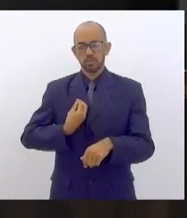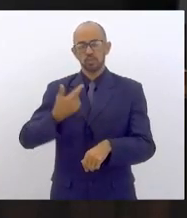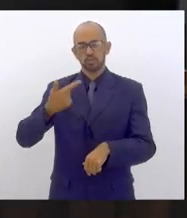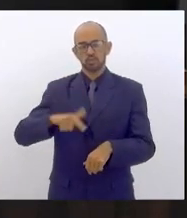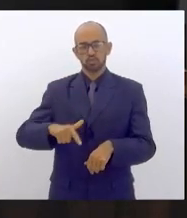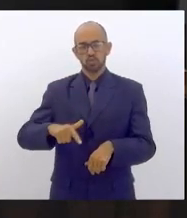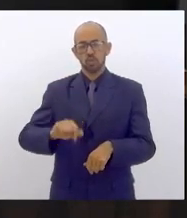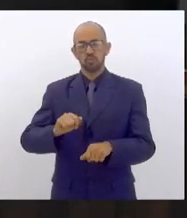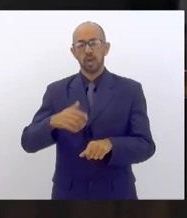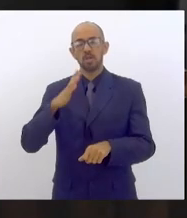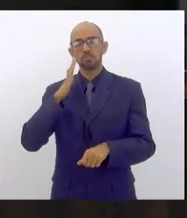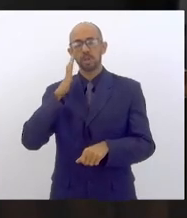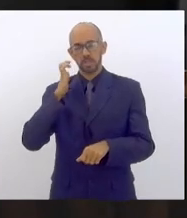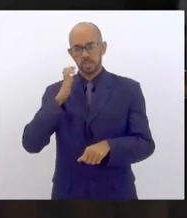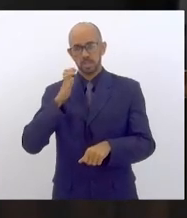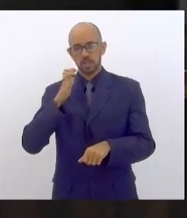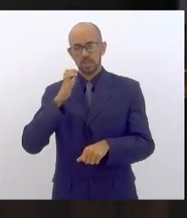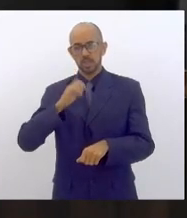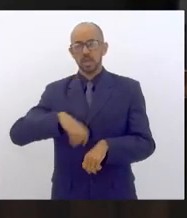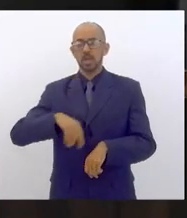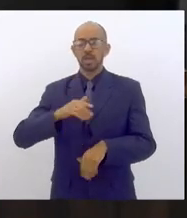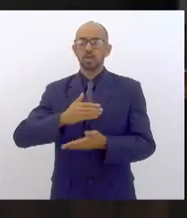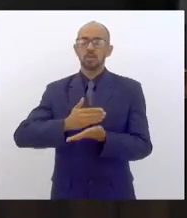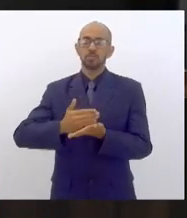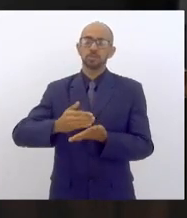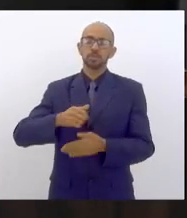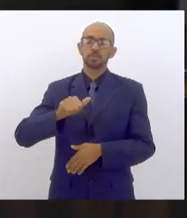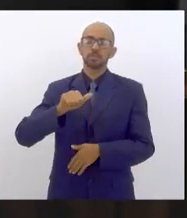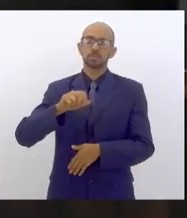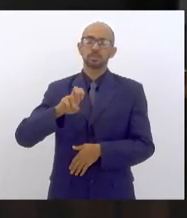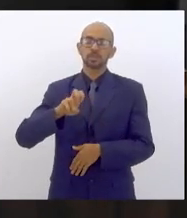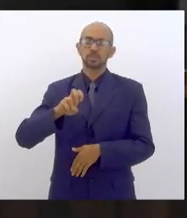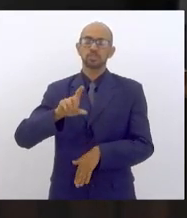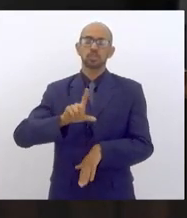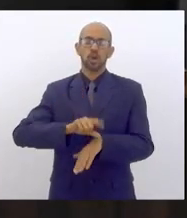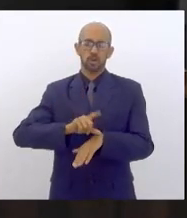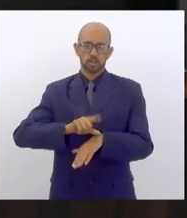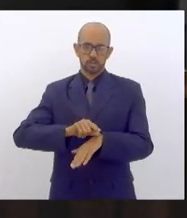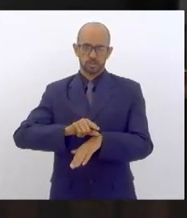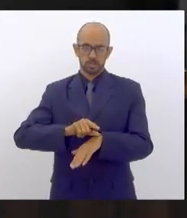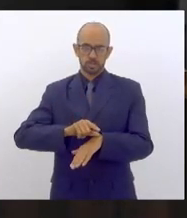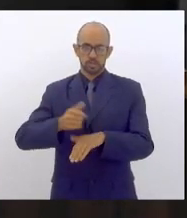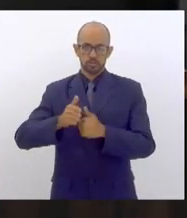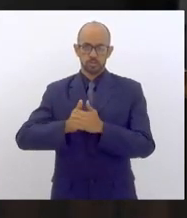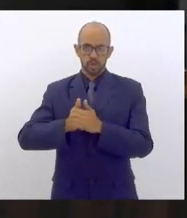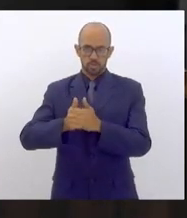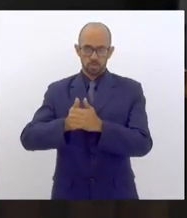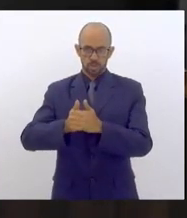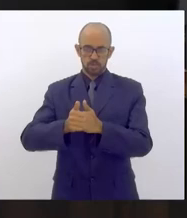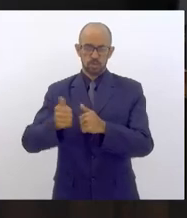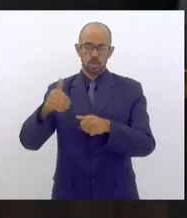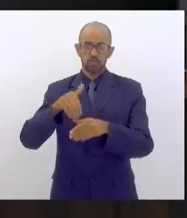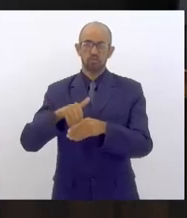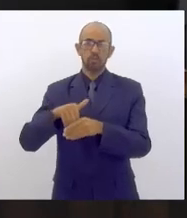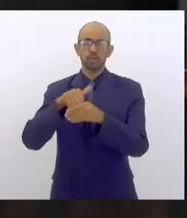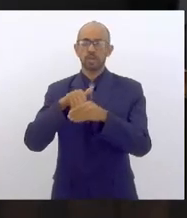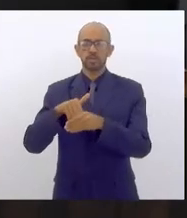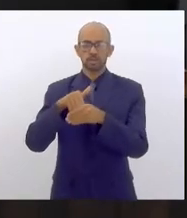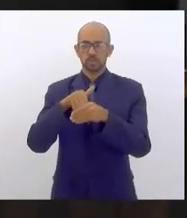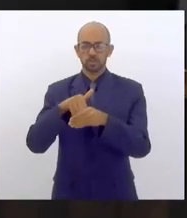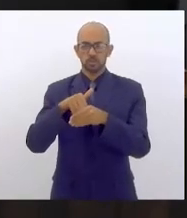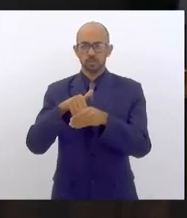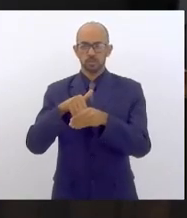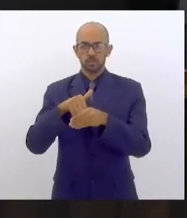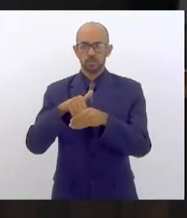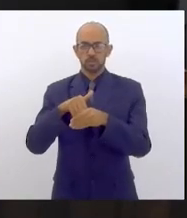novamente amanhã, a partir das 15 horas, nos acompanhando na votação